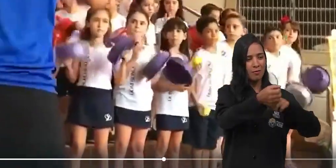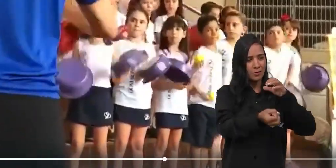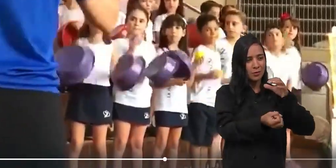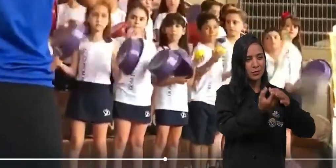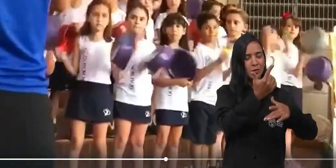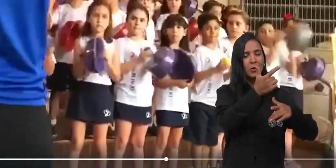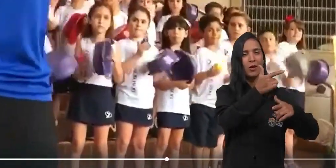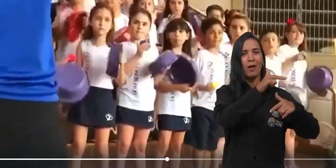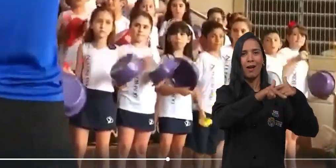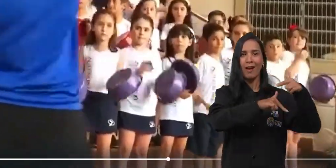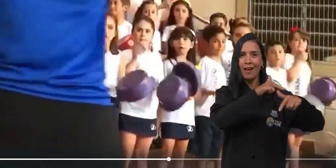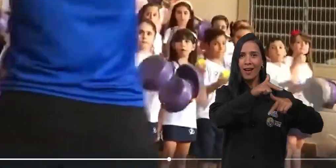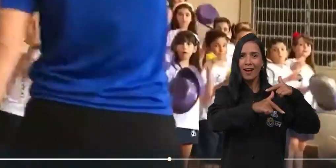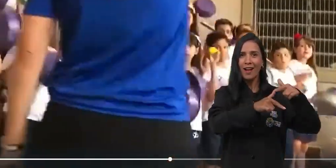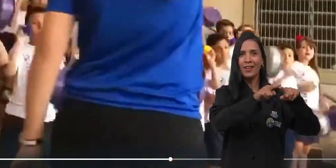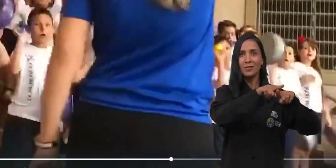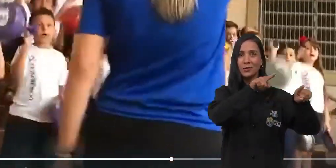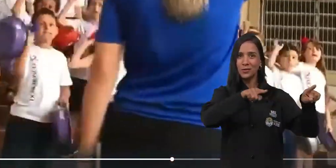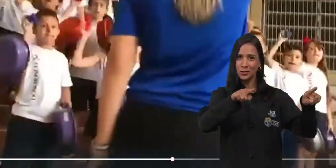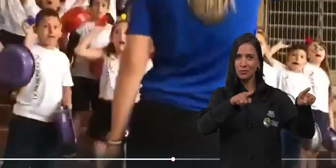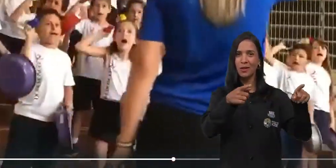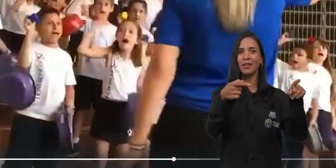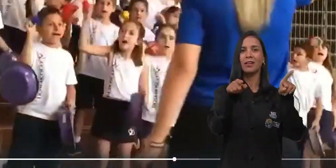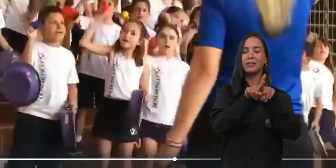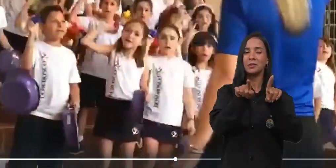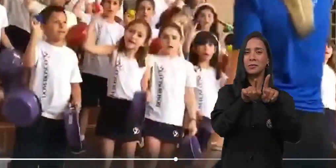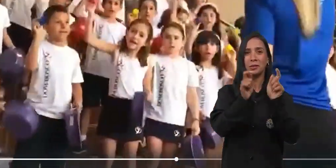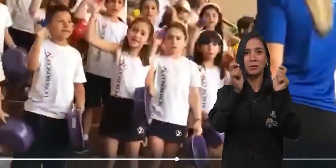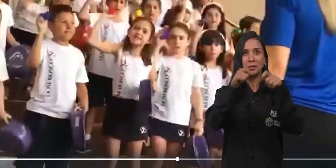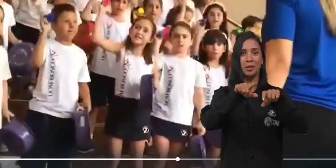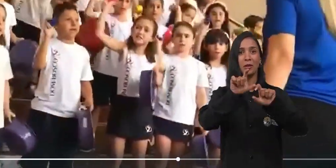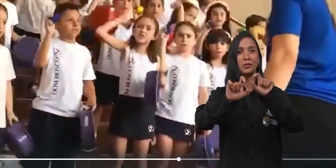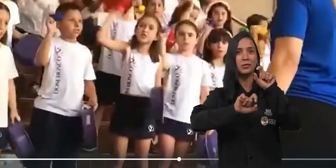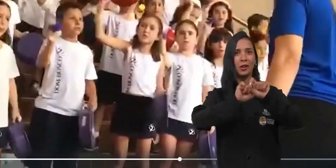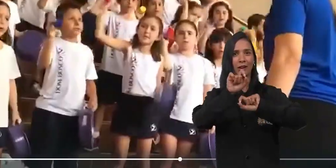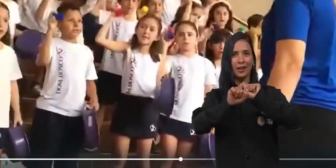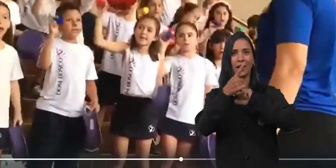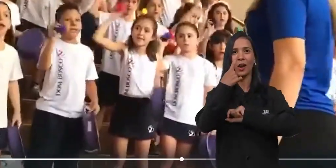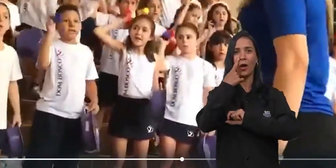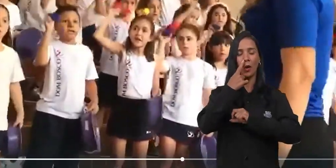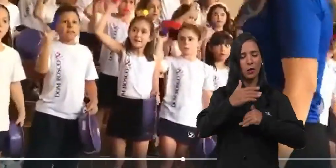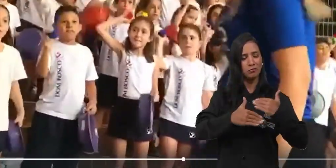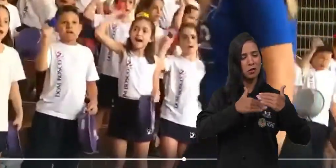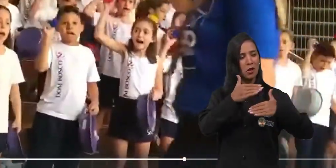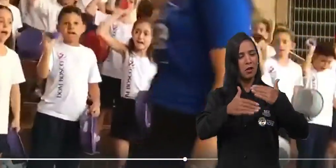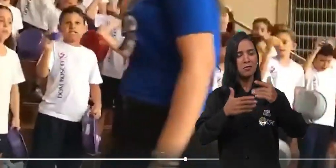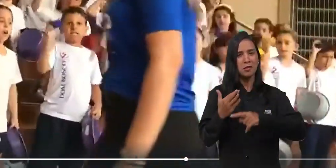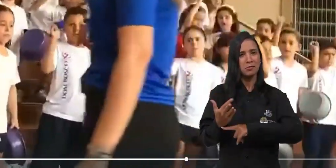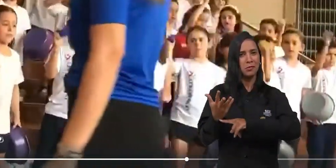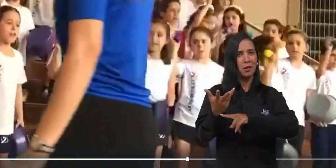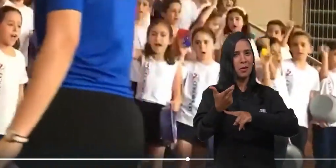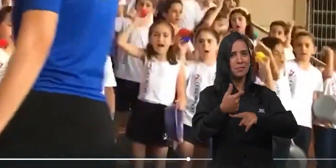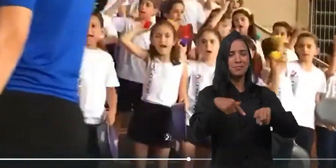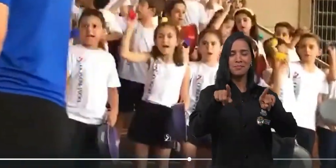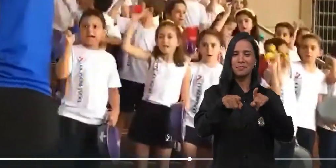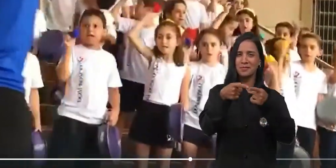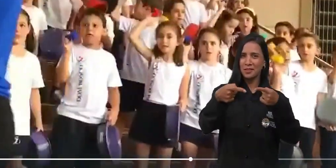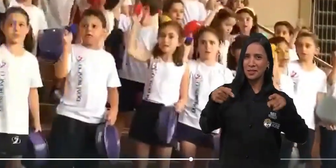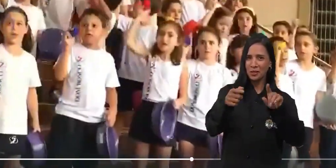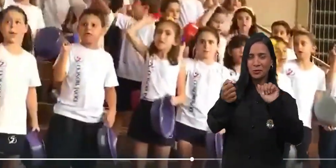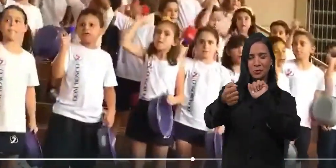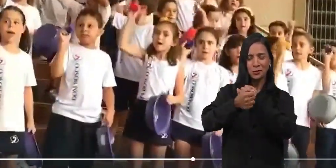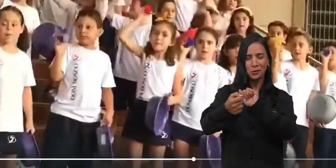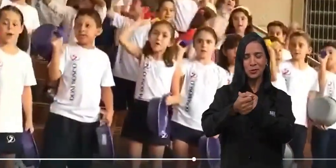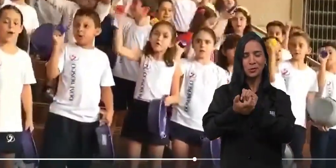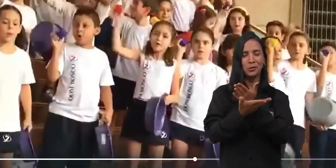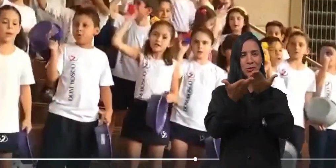pode estar aí desenvolvendo essa habilidade musical com os seus